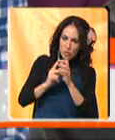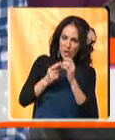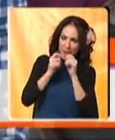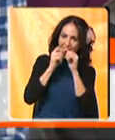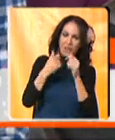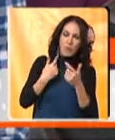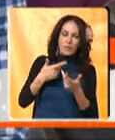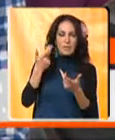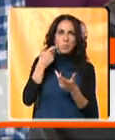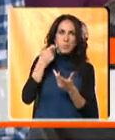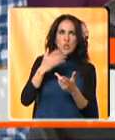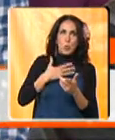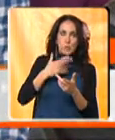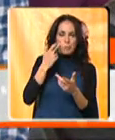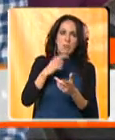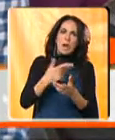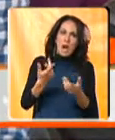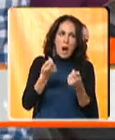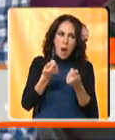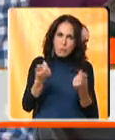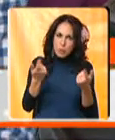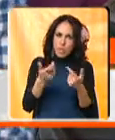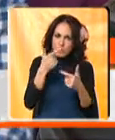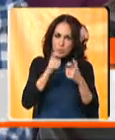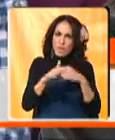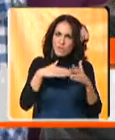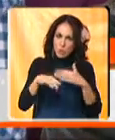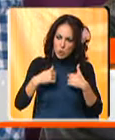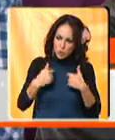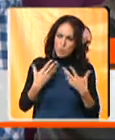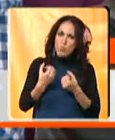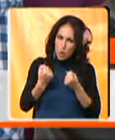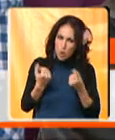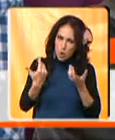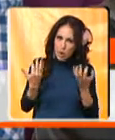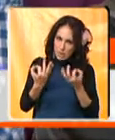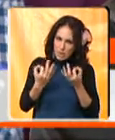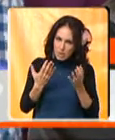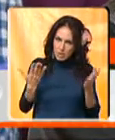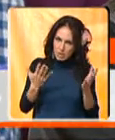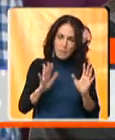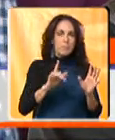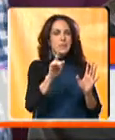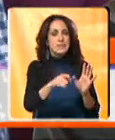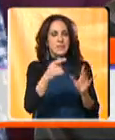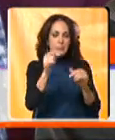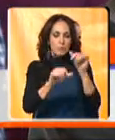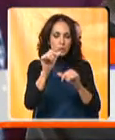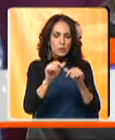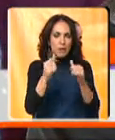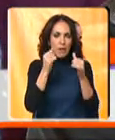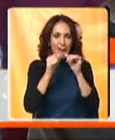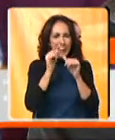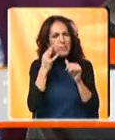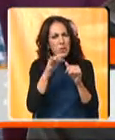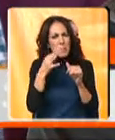não quero ser arrogante, mas vejo pouca gente a conseguir fazer o que nós fizemos cá. Esta, em concreto, é uma cirurgia, para nós,